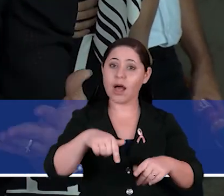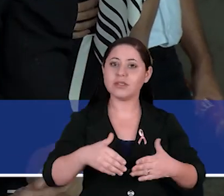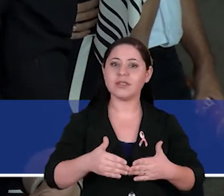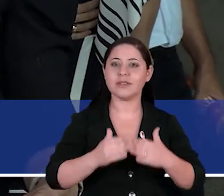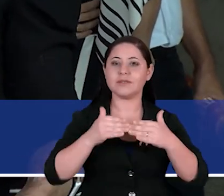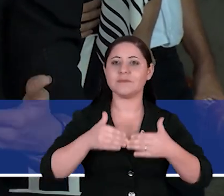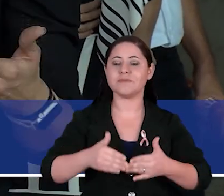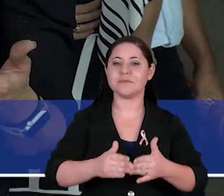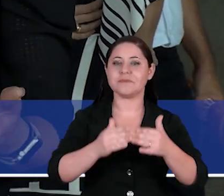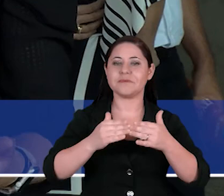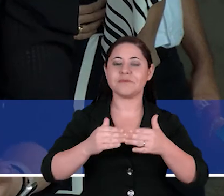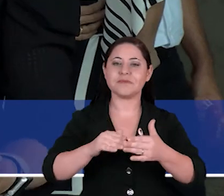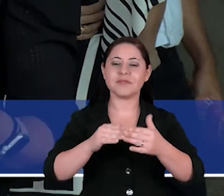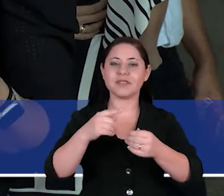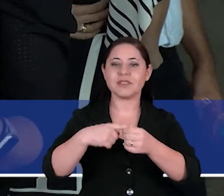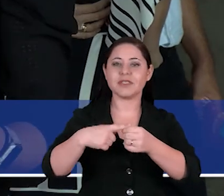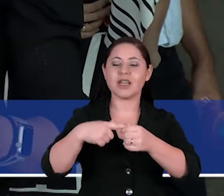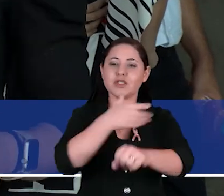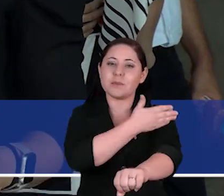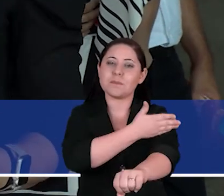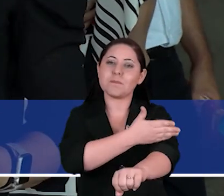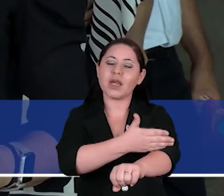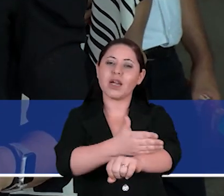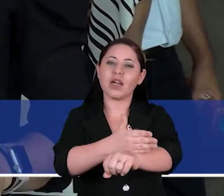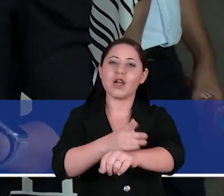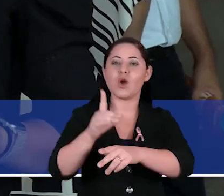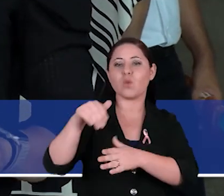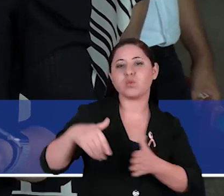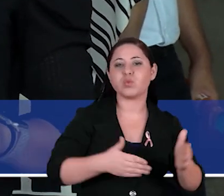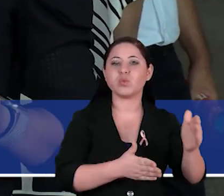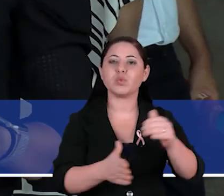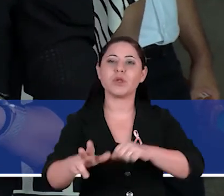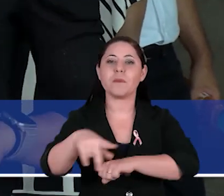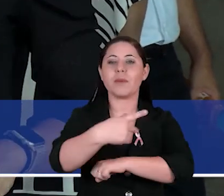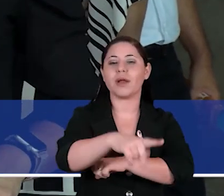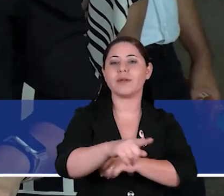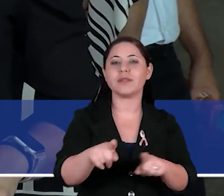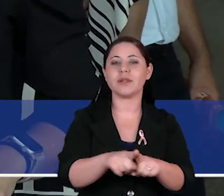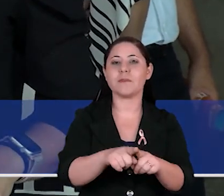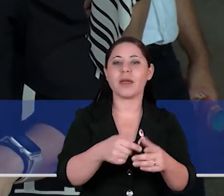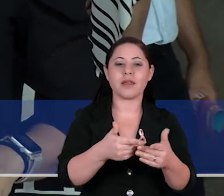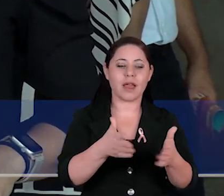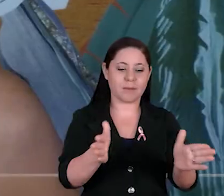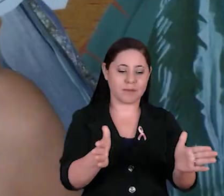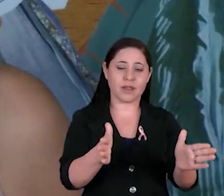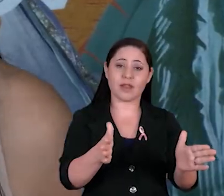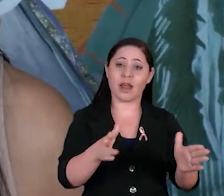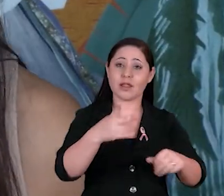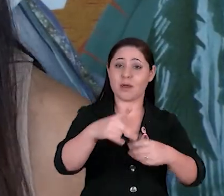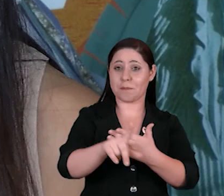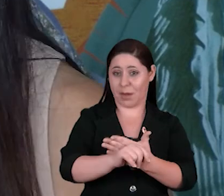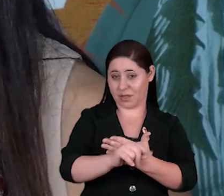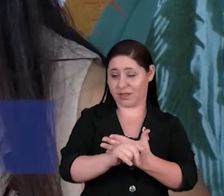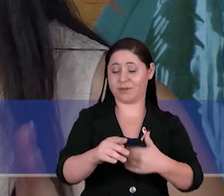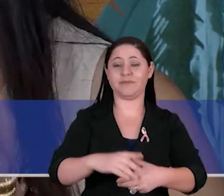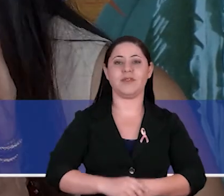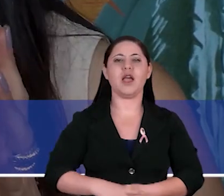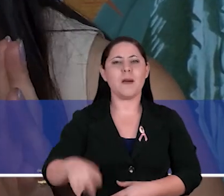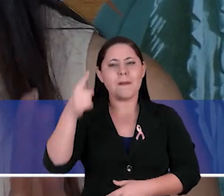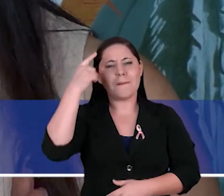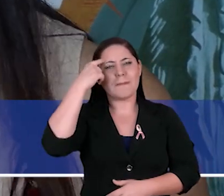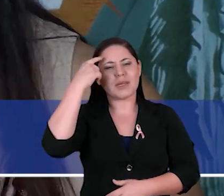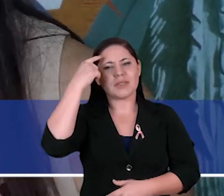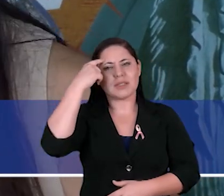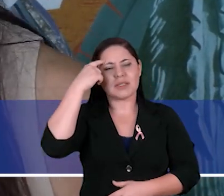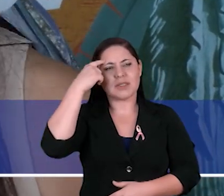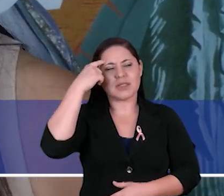é Corumbá, cidade branca banhada pelo Rio Paraguai e também porta de entrada para o Pantanal. Toda vez que a gente pensa